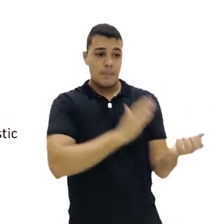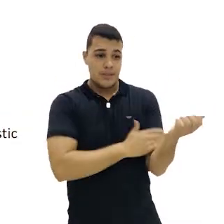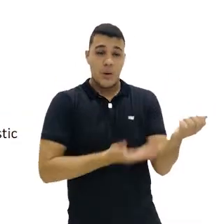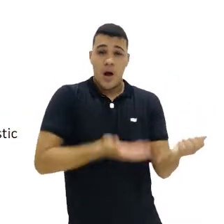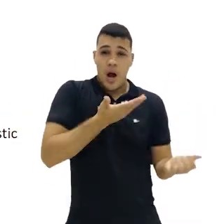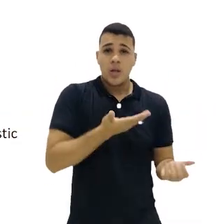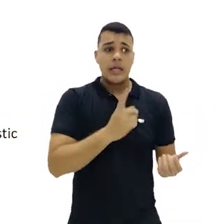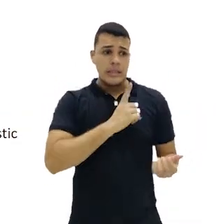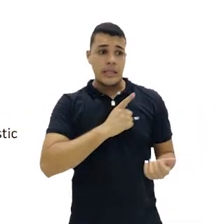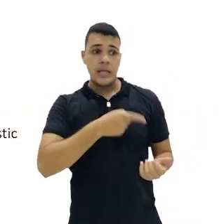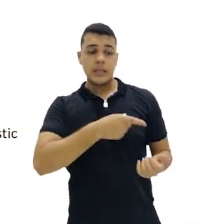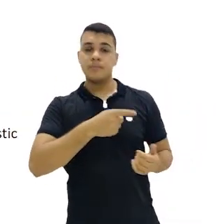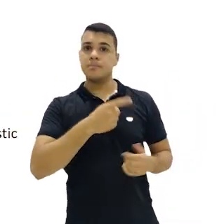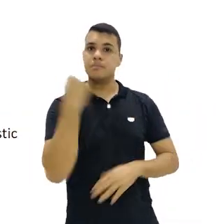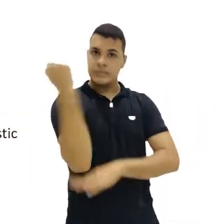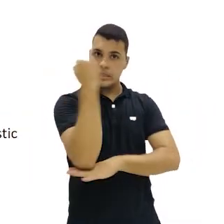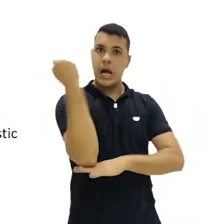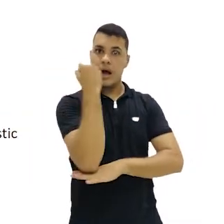à admissão.